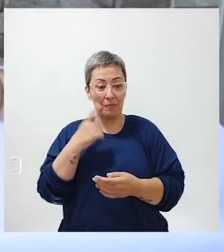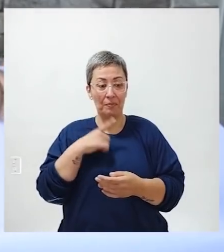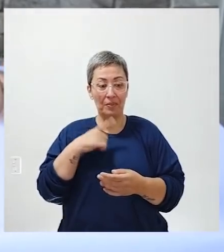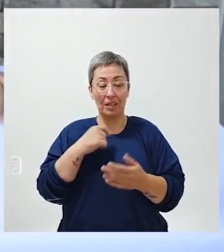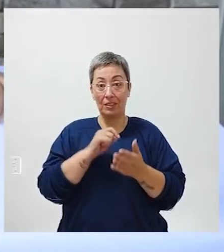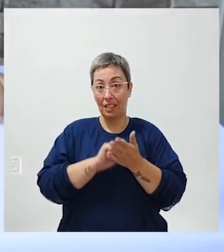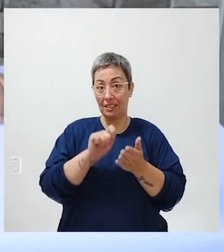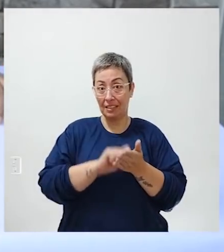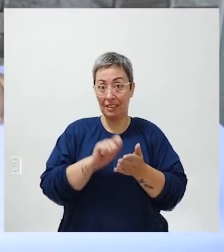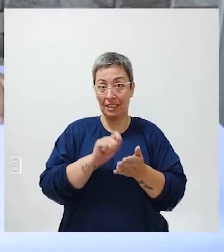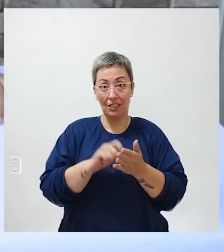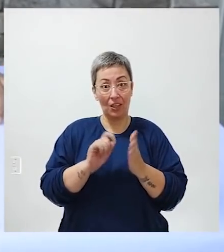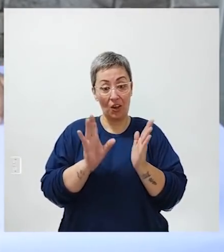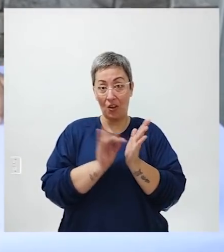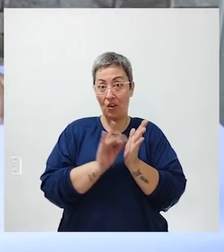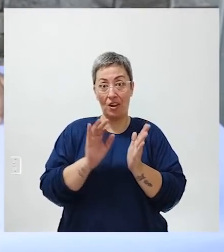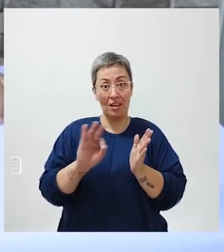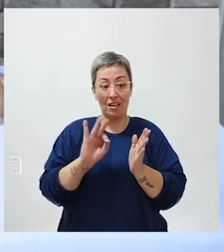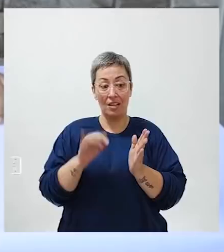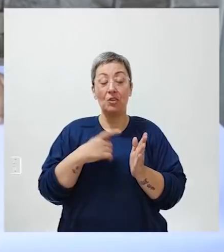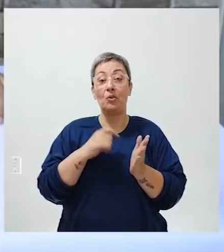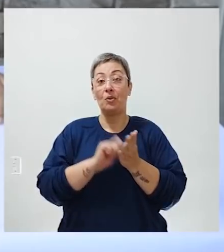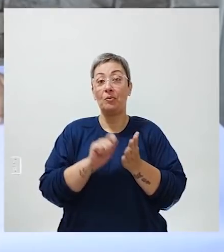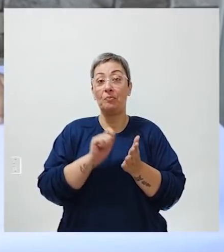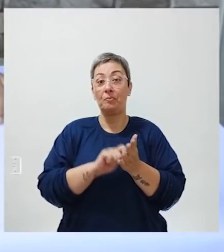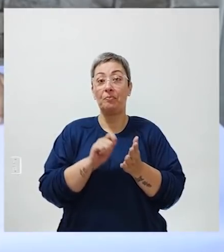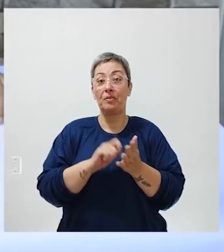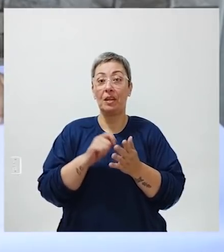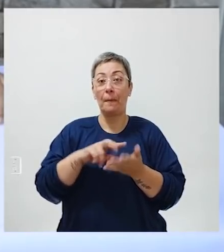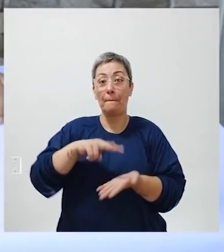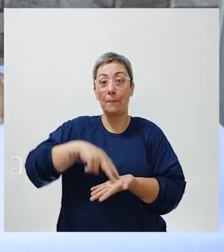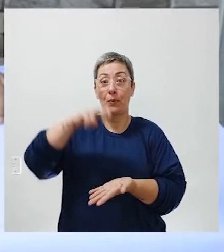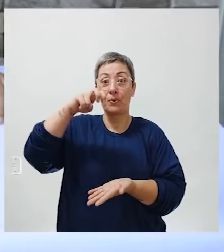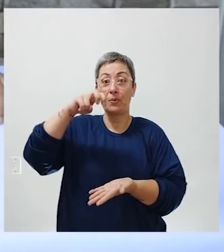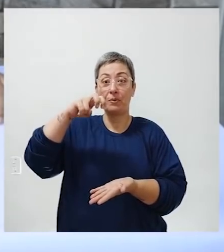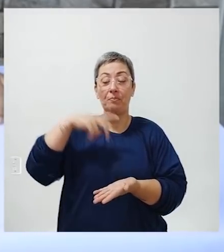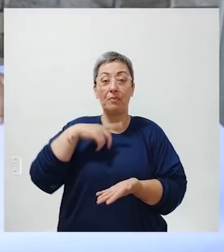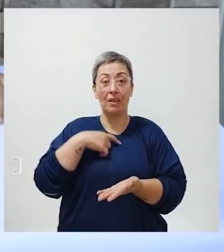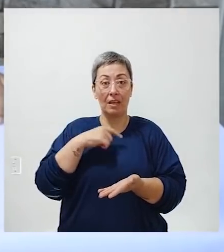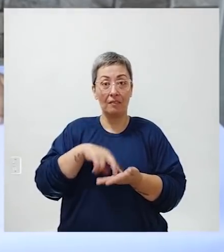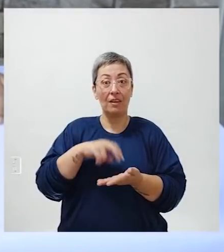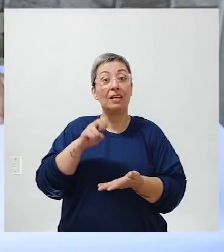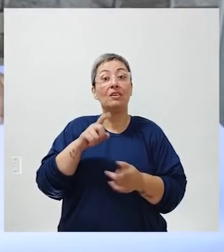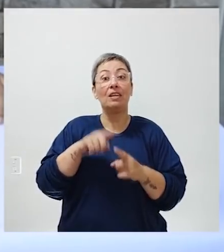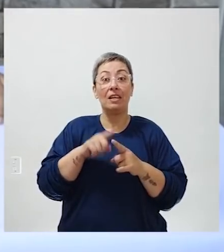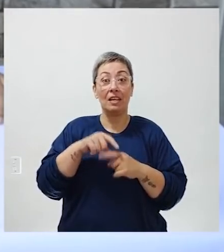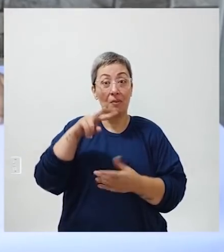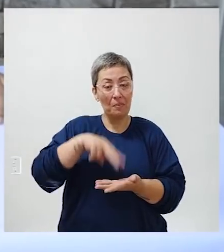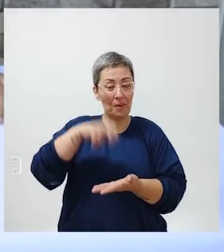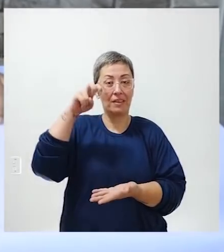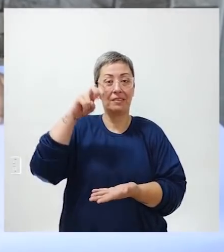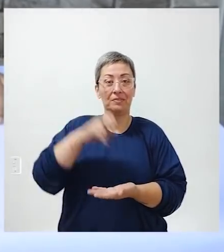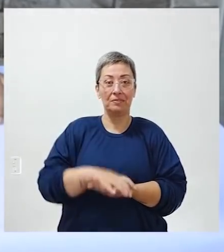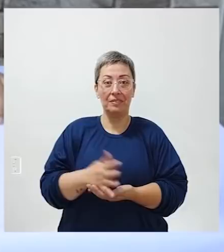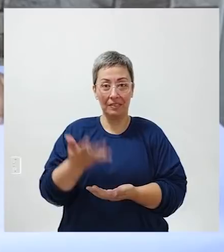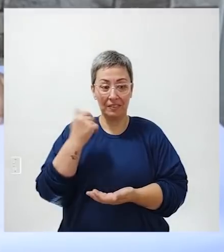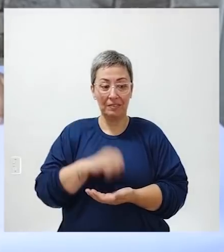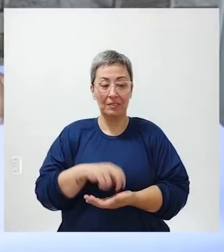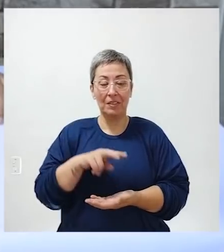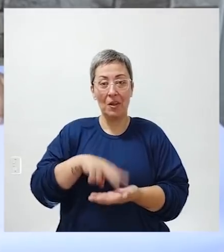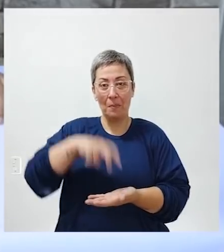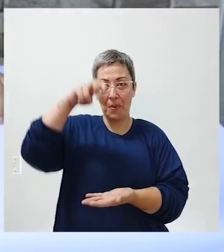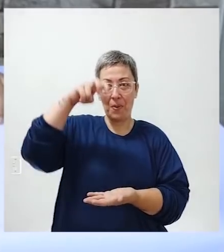Olha só, esse está escrito, não está colado. E está escrito pular. Então, essa prenda vai fazer você